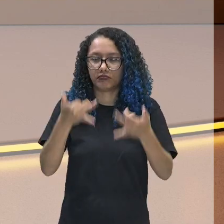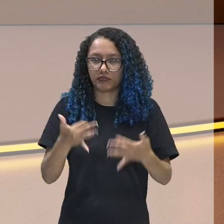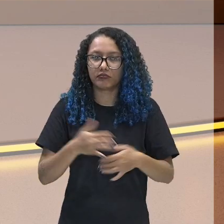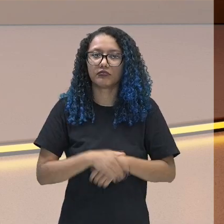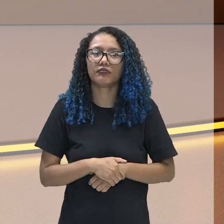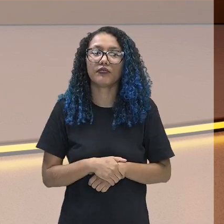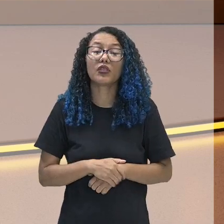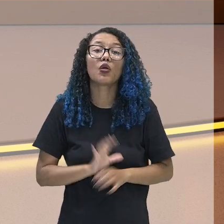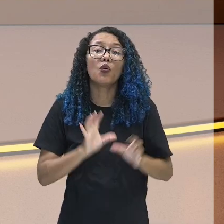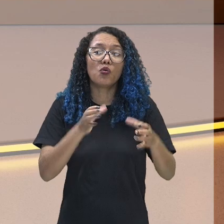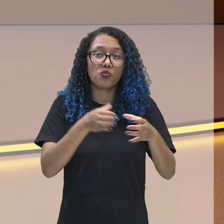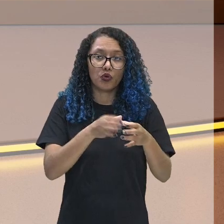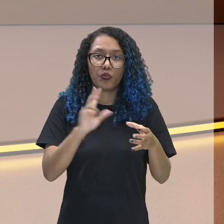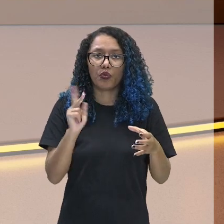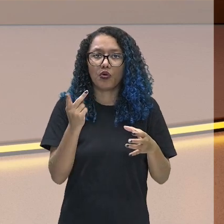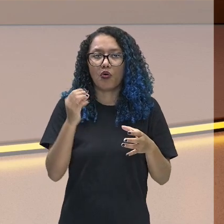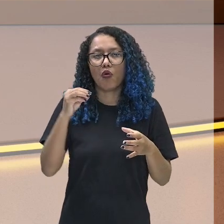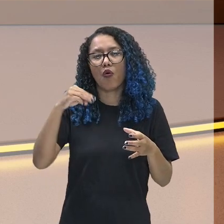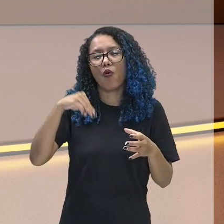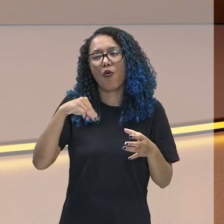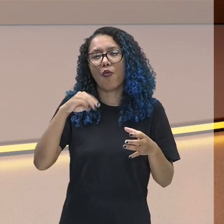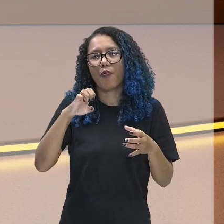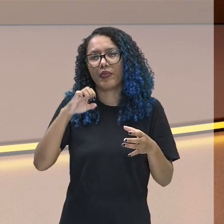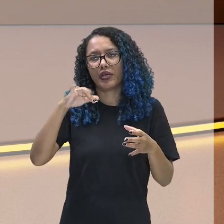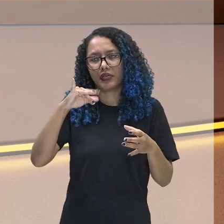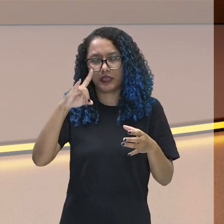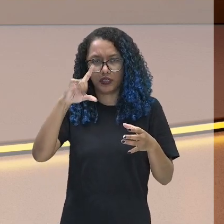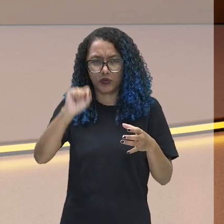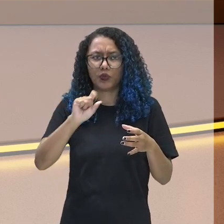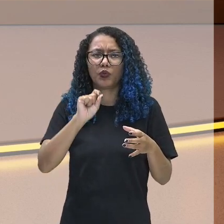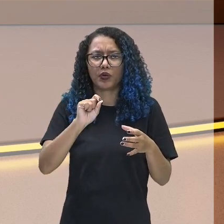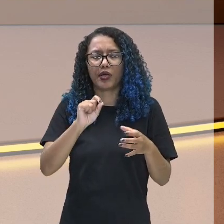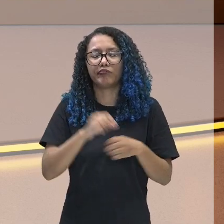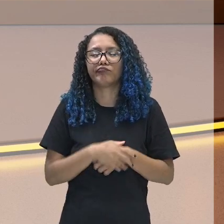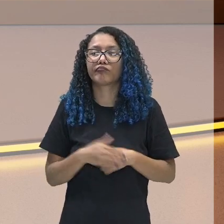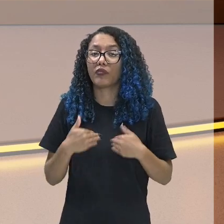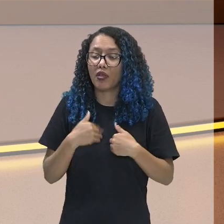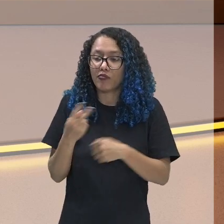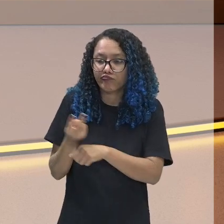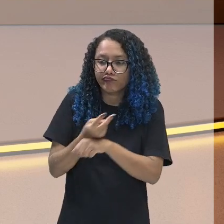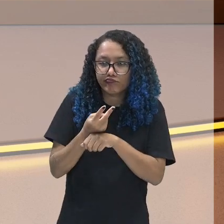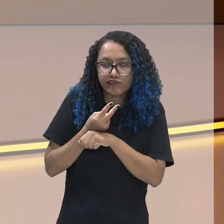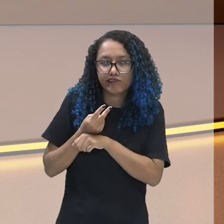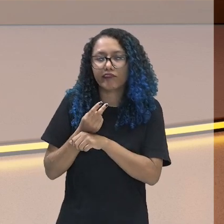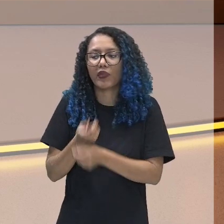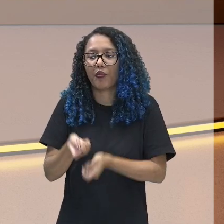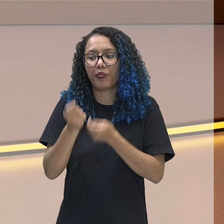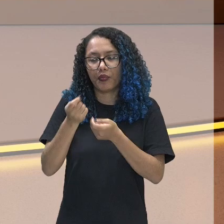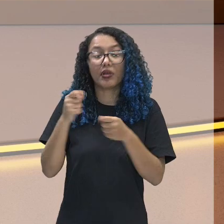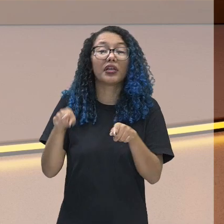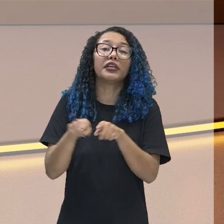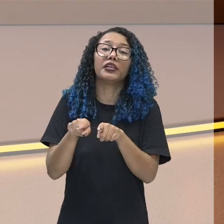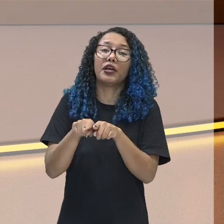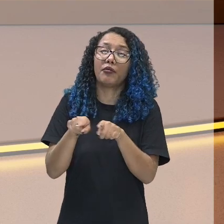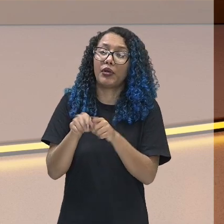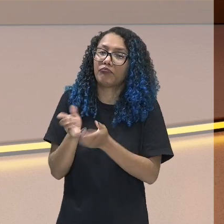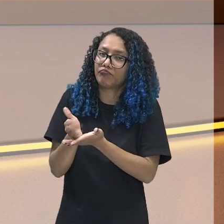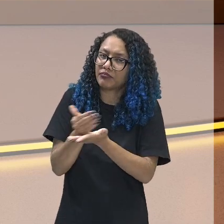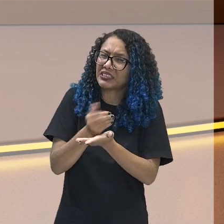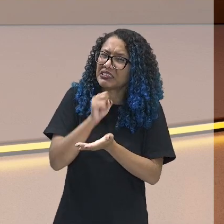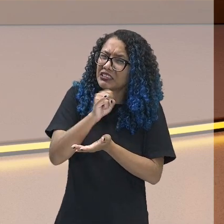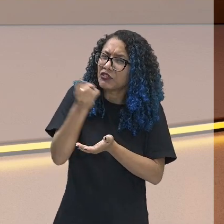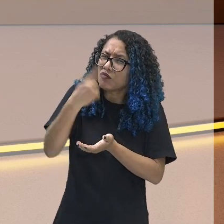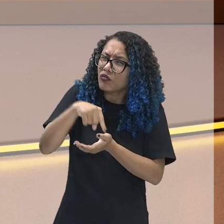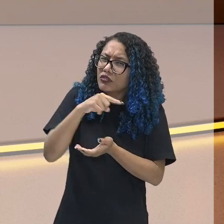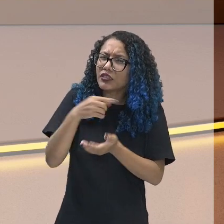hominídeos, eram caçadores, pescadores e coletores. Galera, se vocês verem em alguma